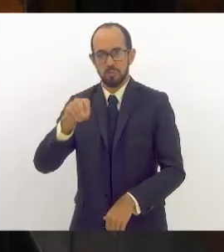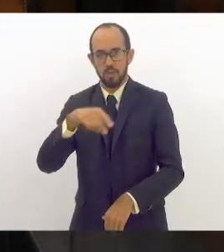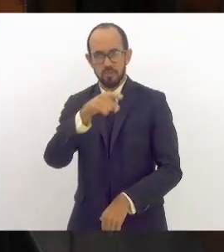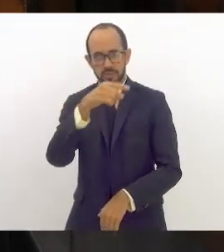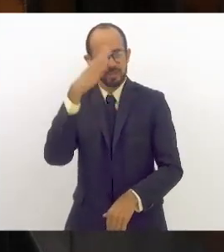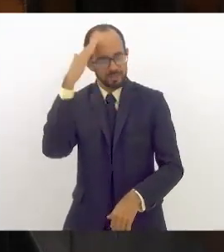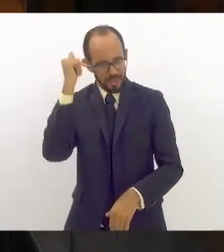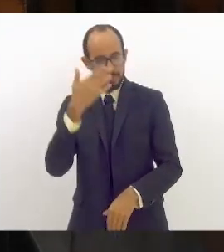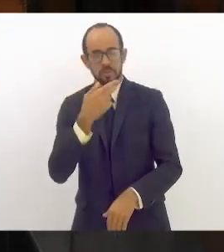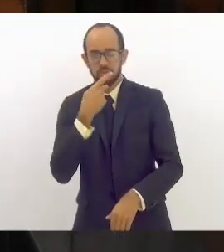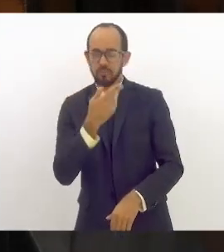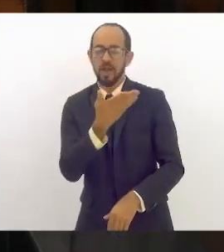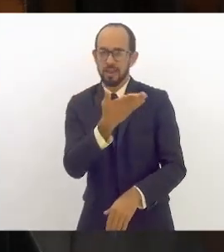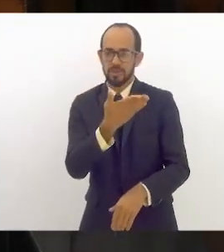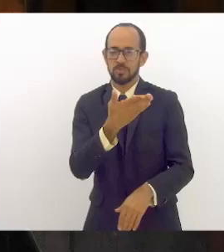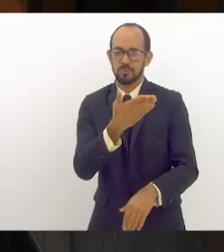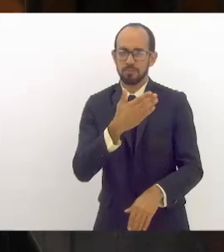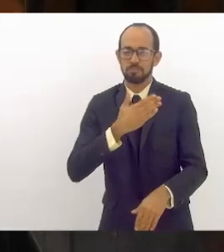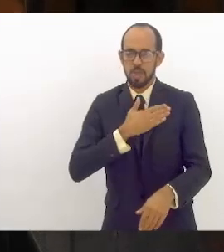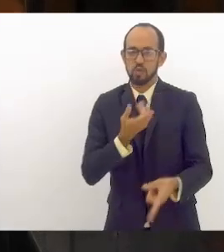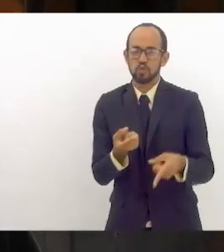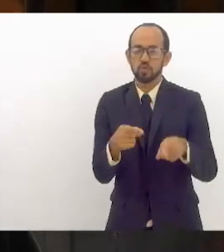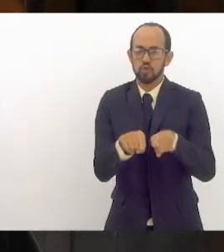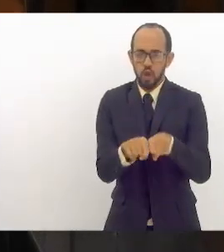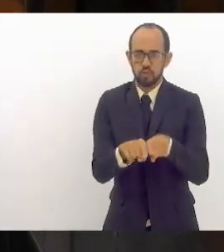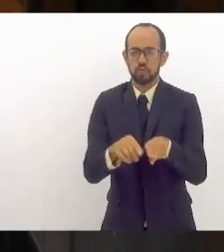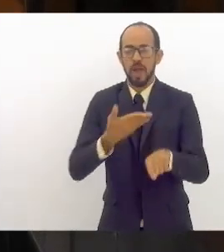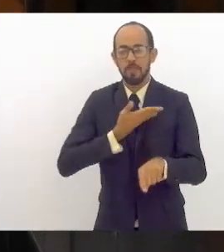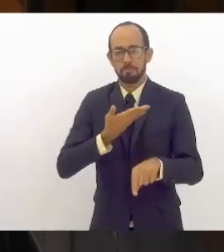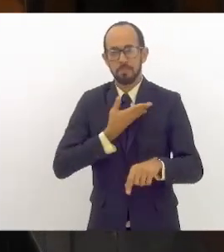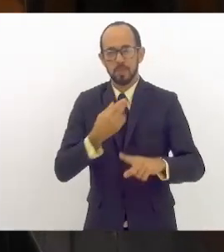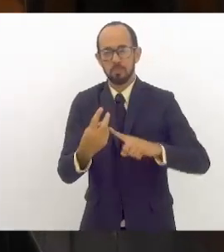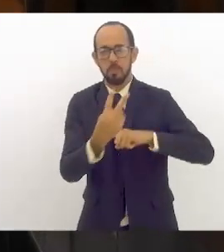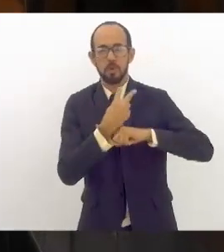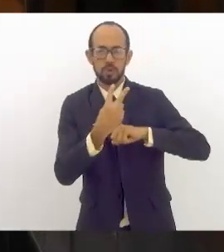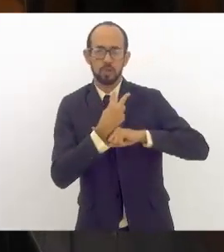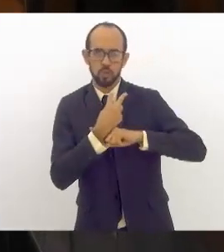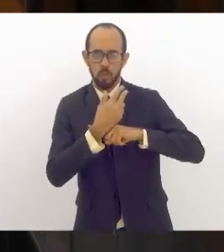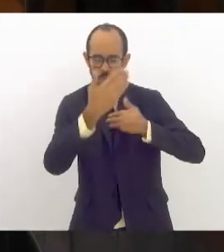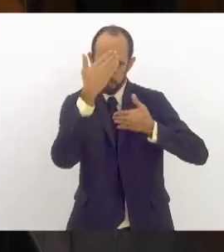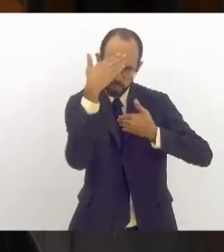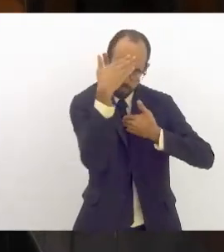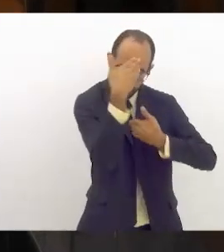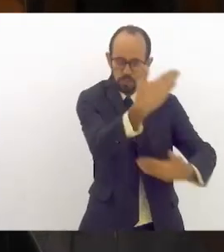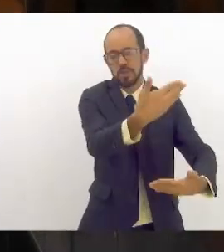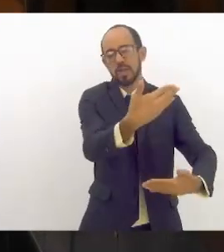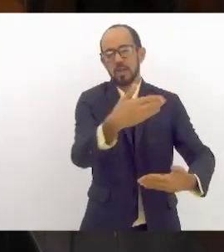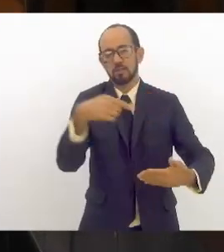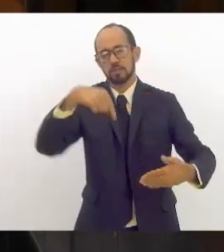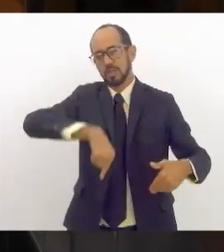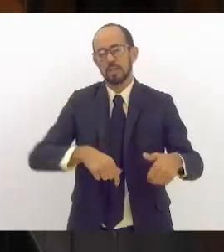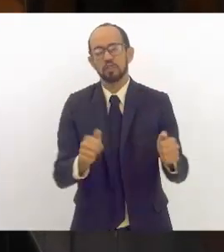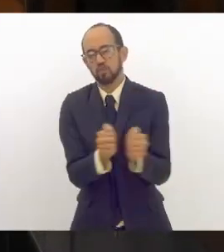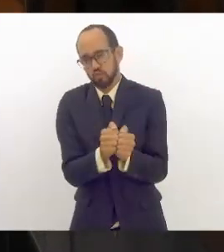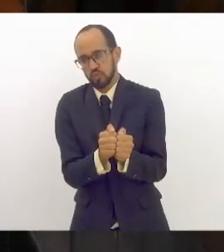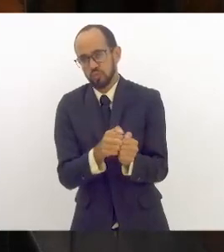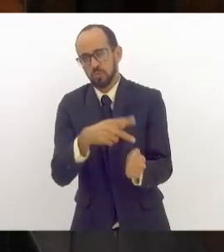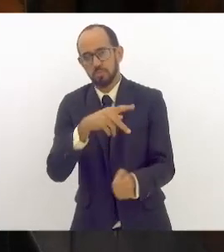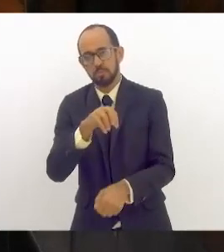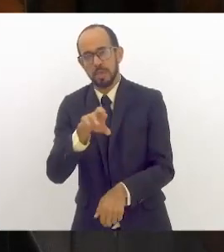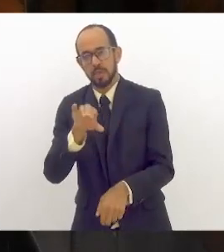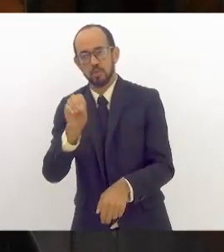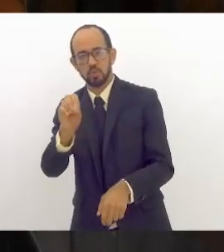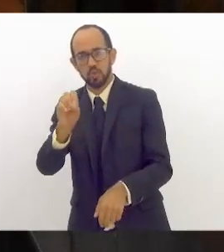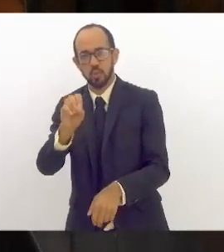né é meu sócio meu amigo meu protetor obrigado você tá aqui comigo Pedro Paulo